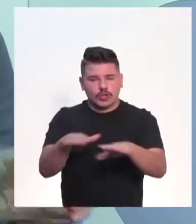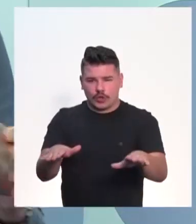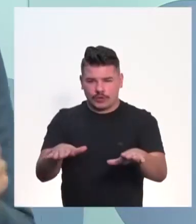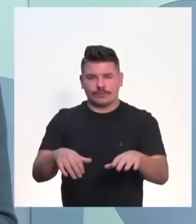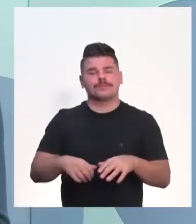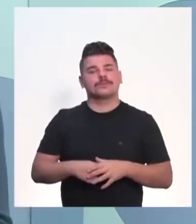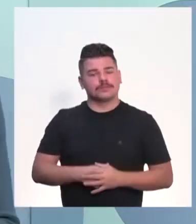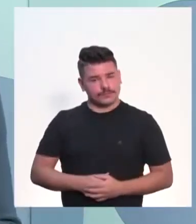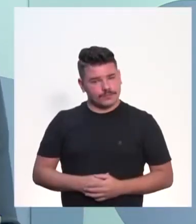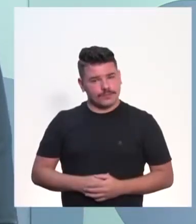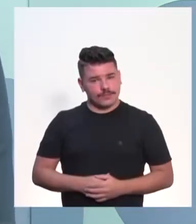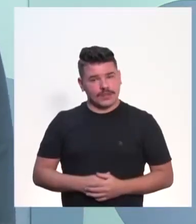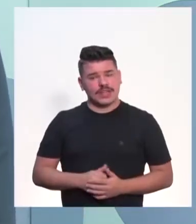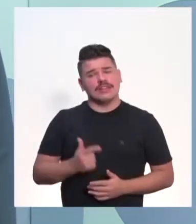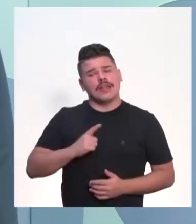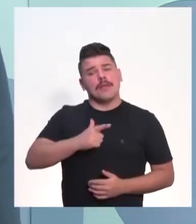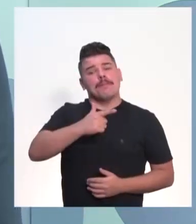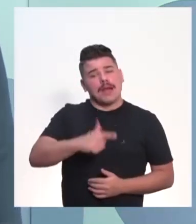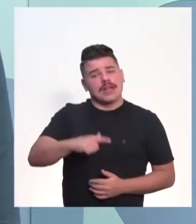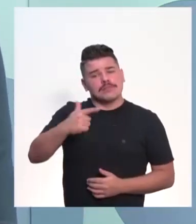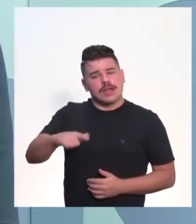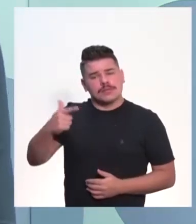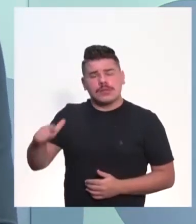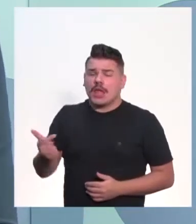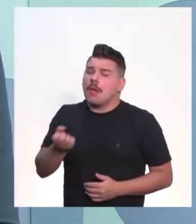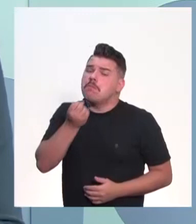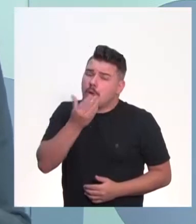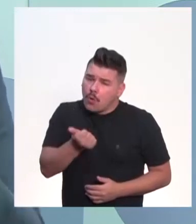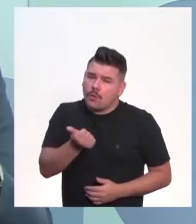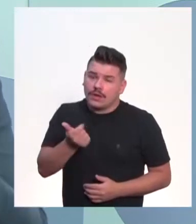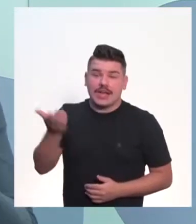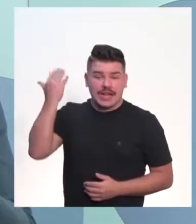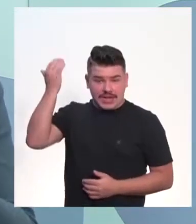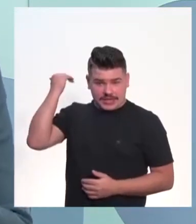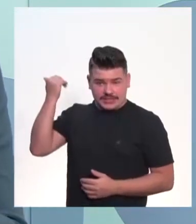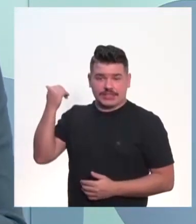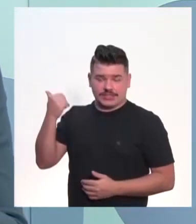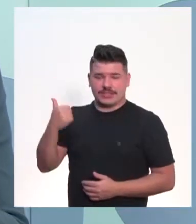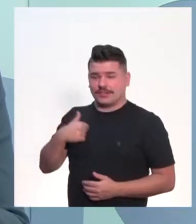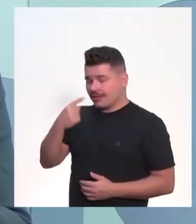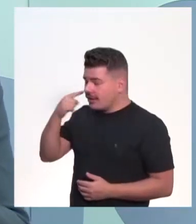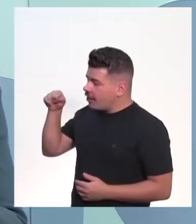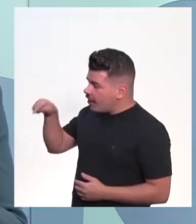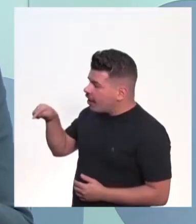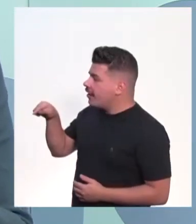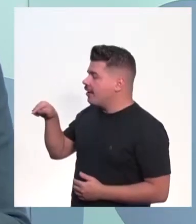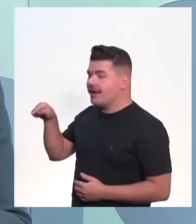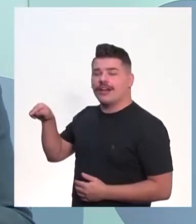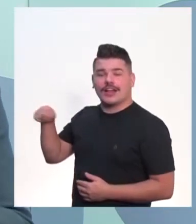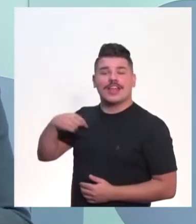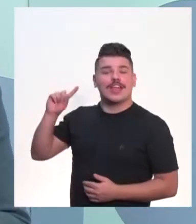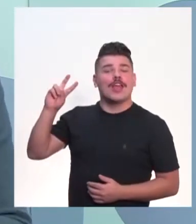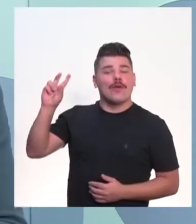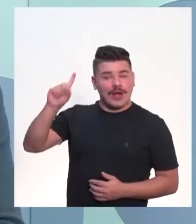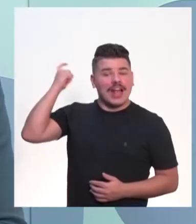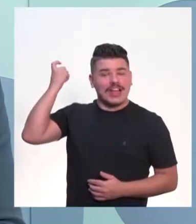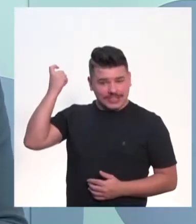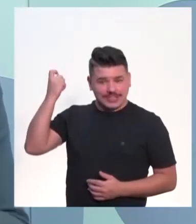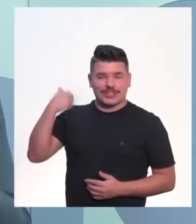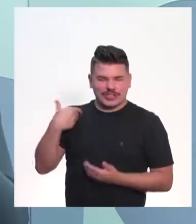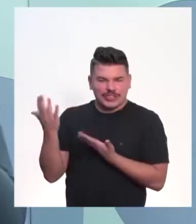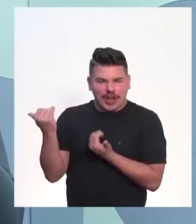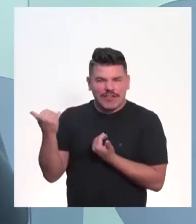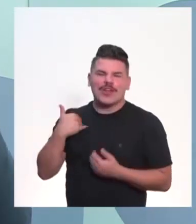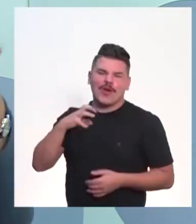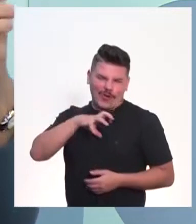estudar. Coisas a mais são ótimas. Eu, por um exemplo, quando eu era mais nova, eu adorava. E aí, como depois, né, sendo professora,